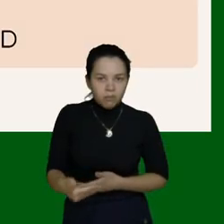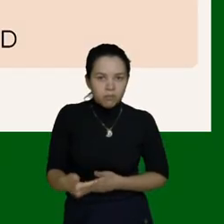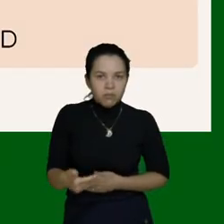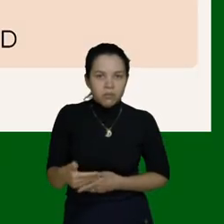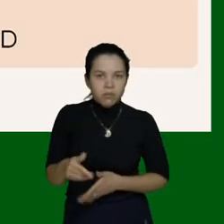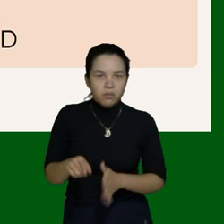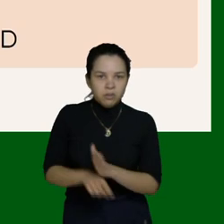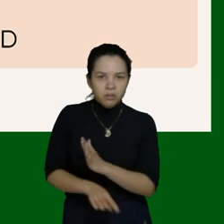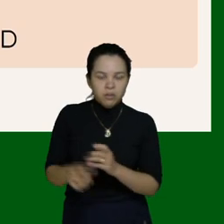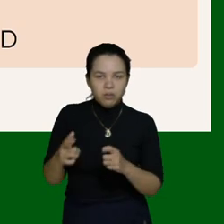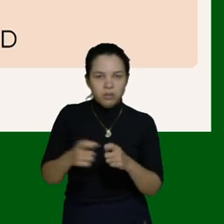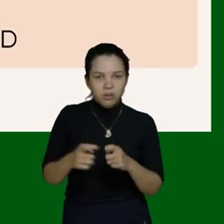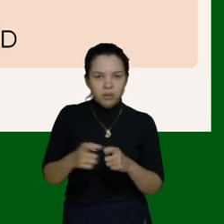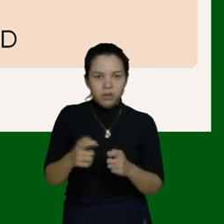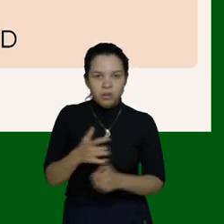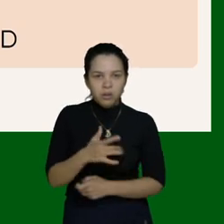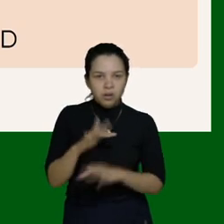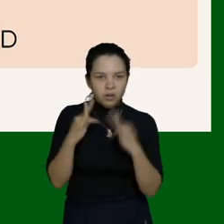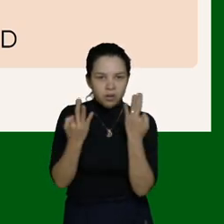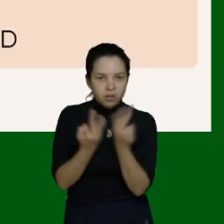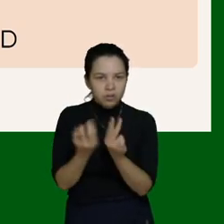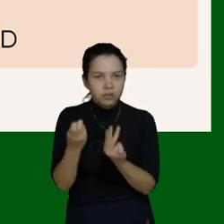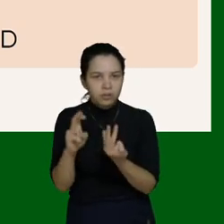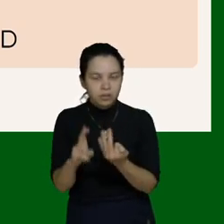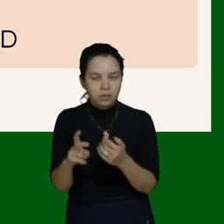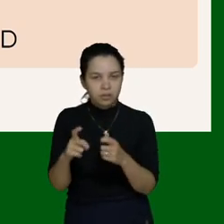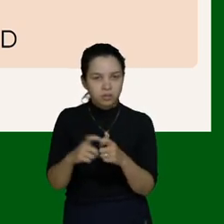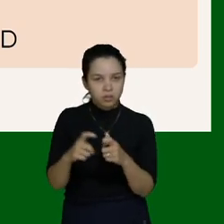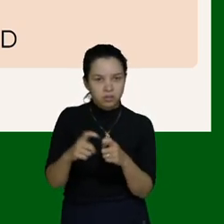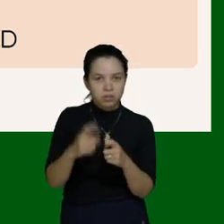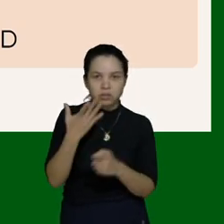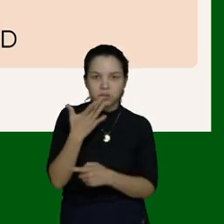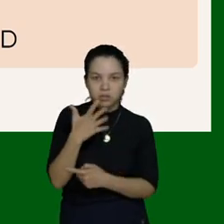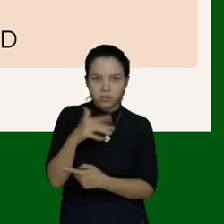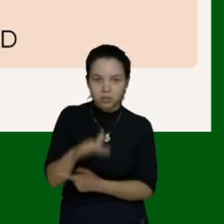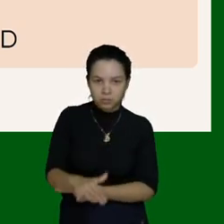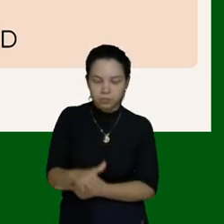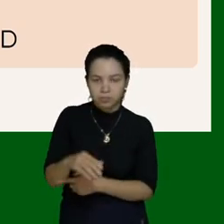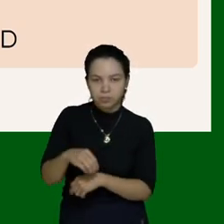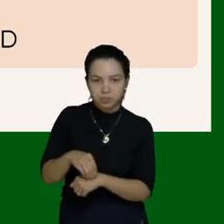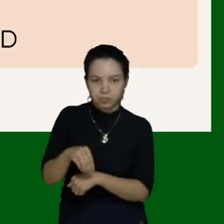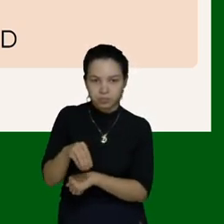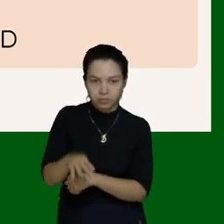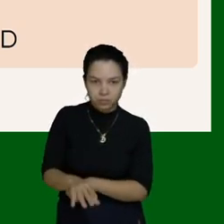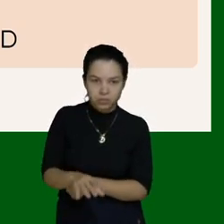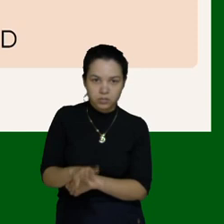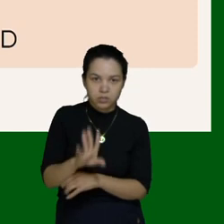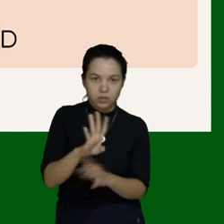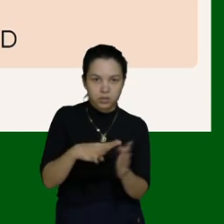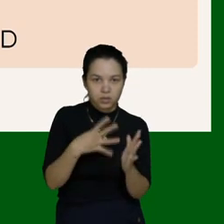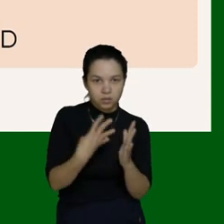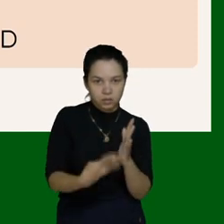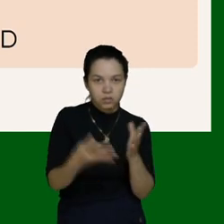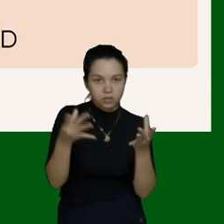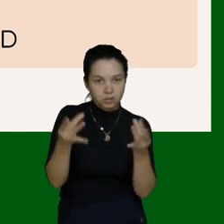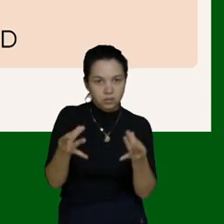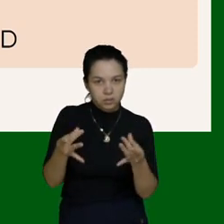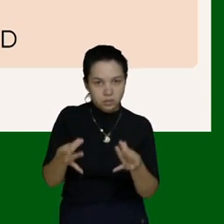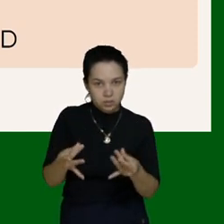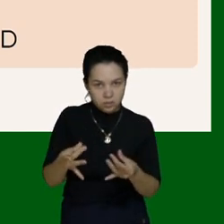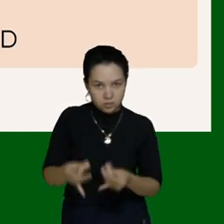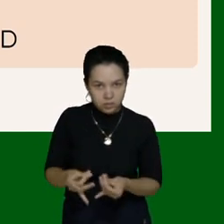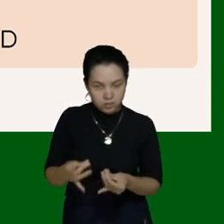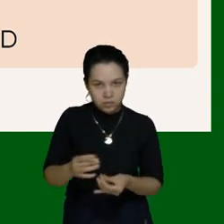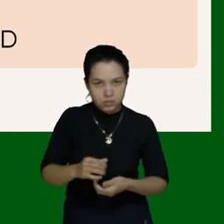médico da família ou pediatra e ele faz o encaminhamento na agenda específica que se